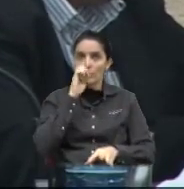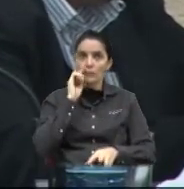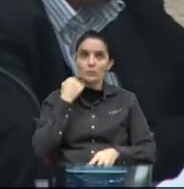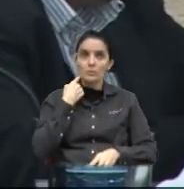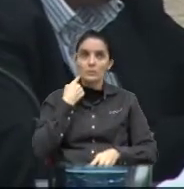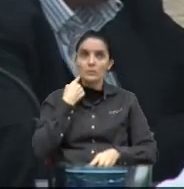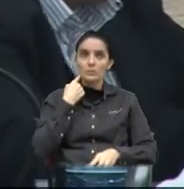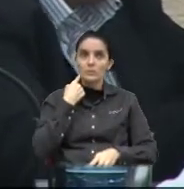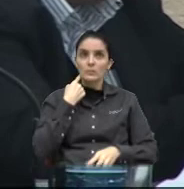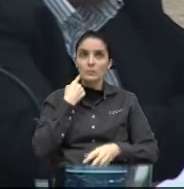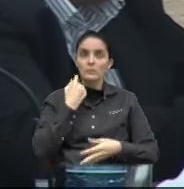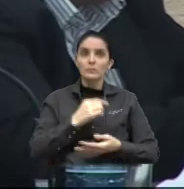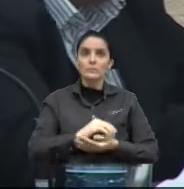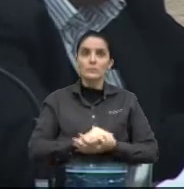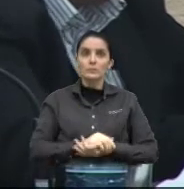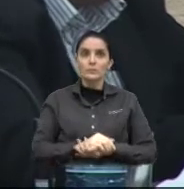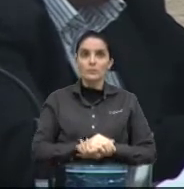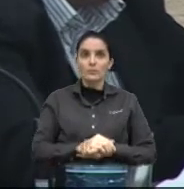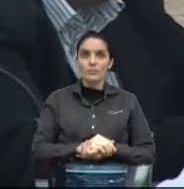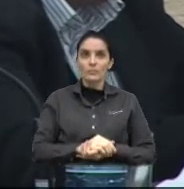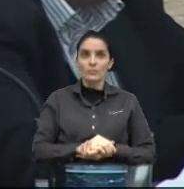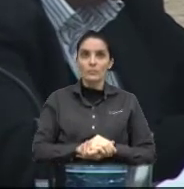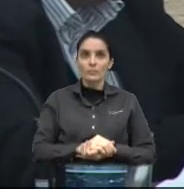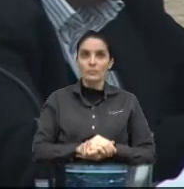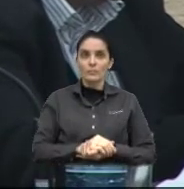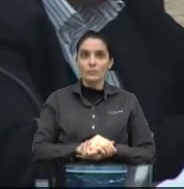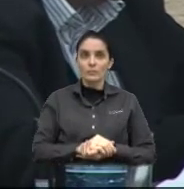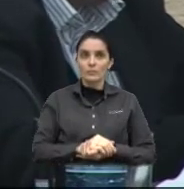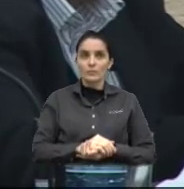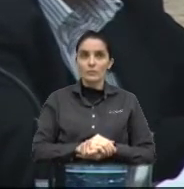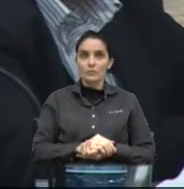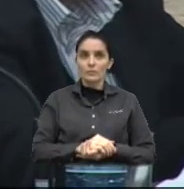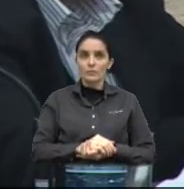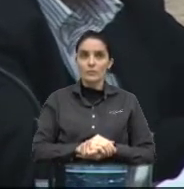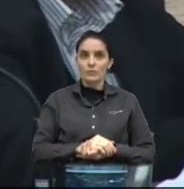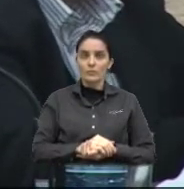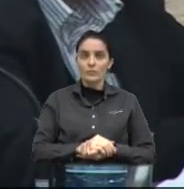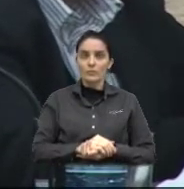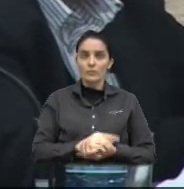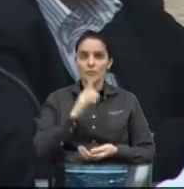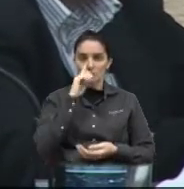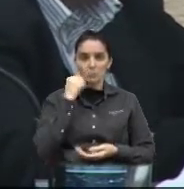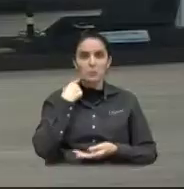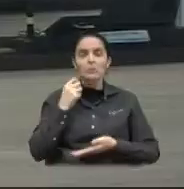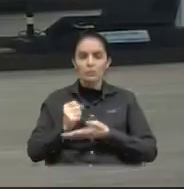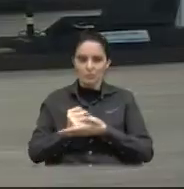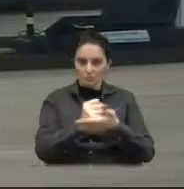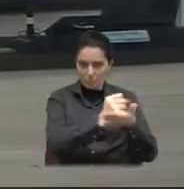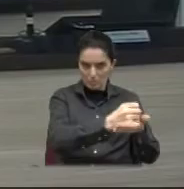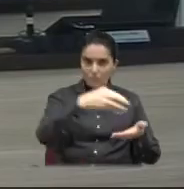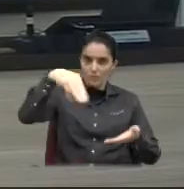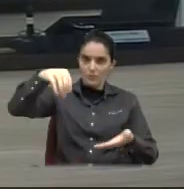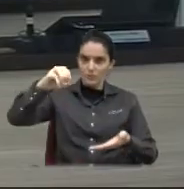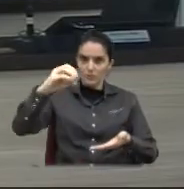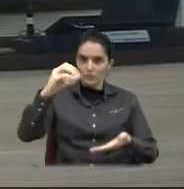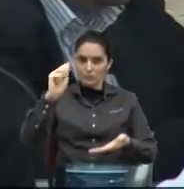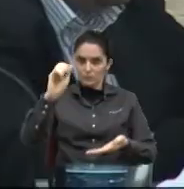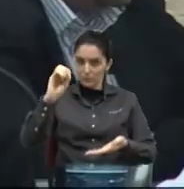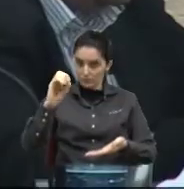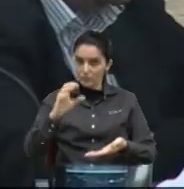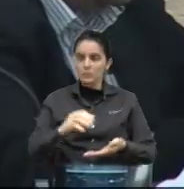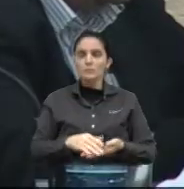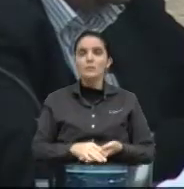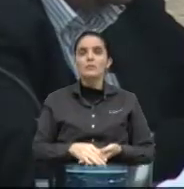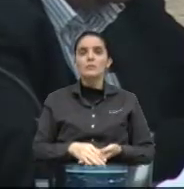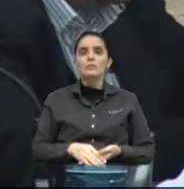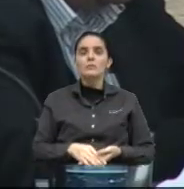minha posição lembra o som do favor possa ter levado já levo é a minha posição contrária